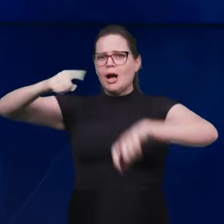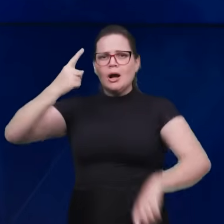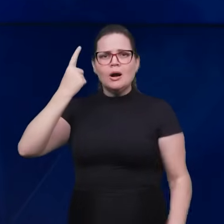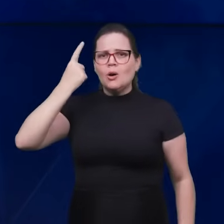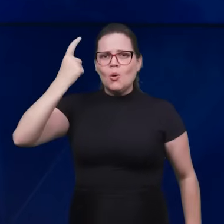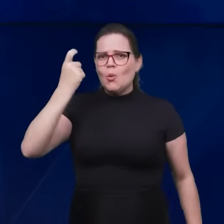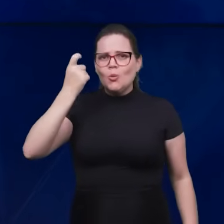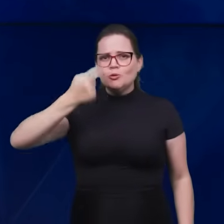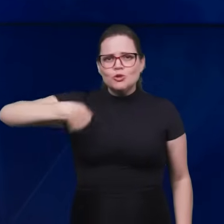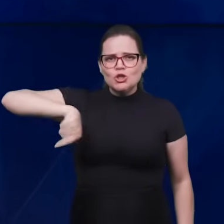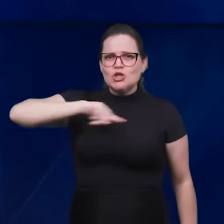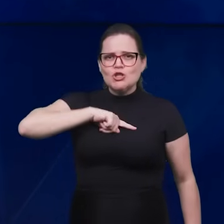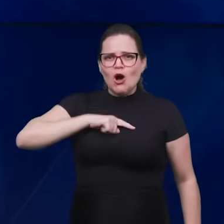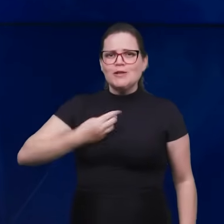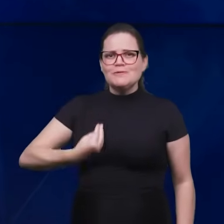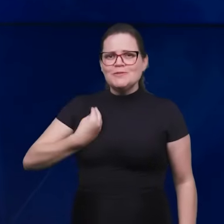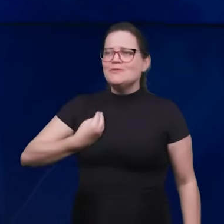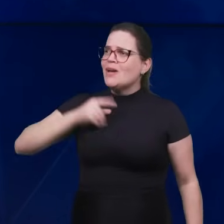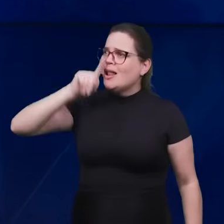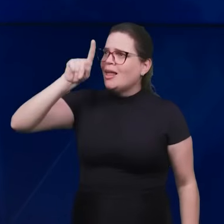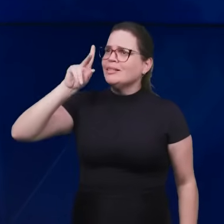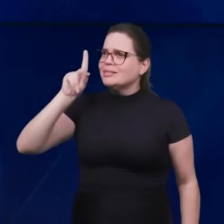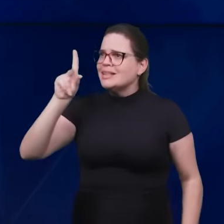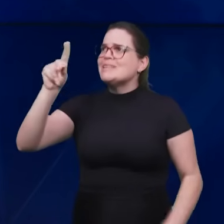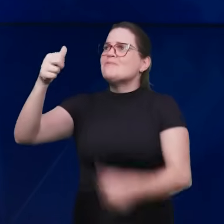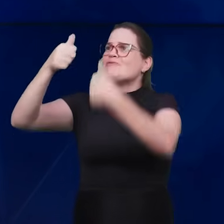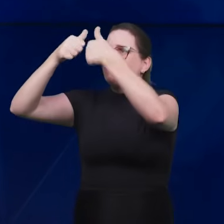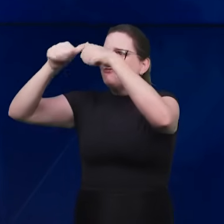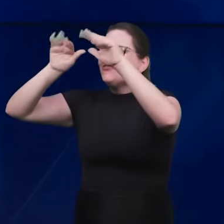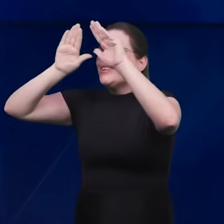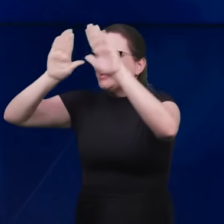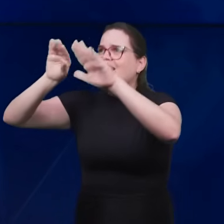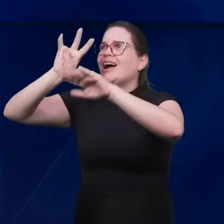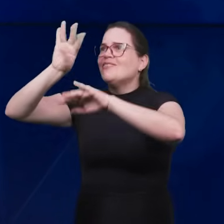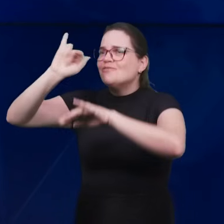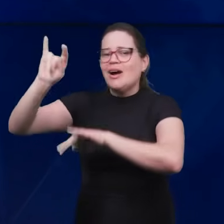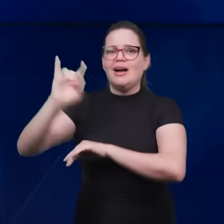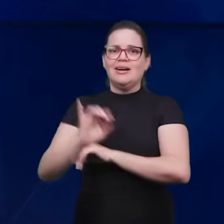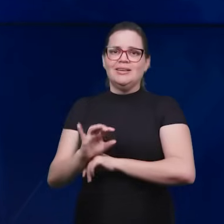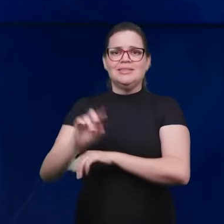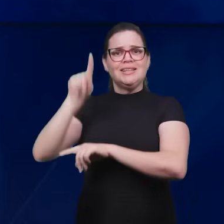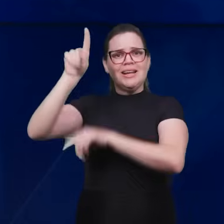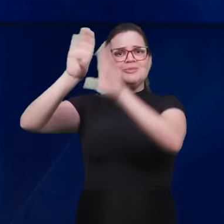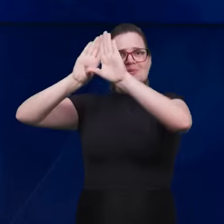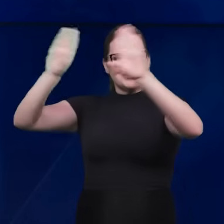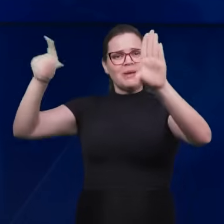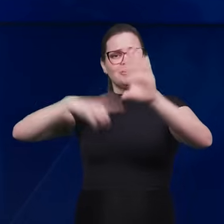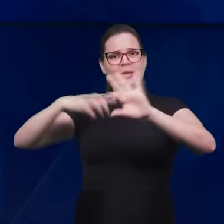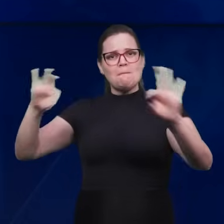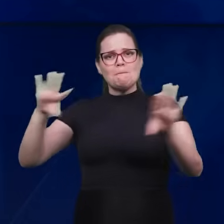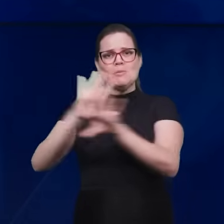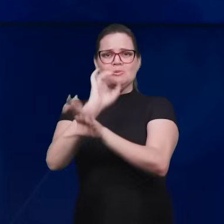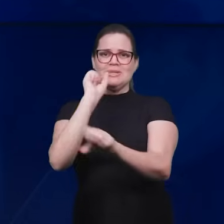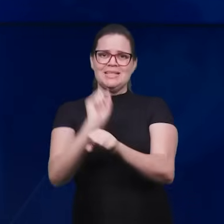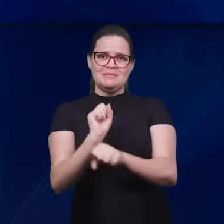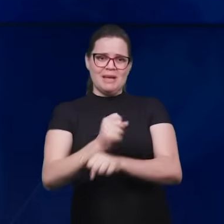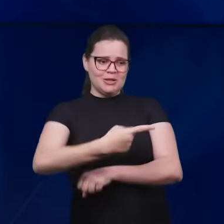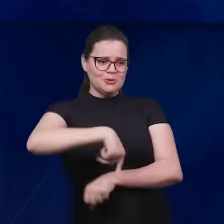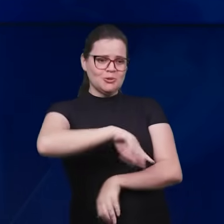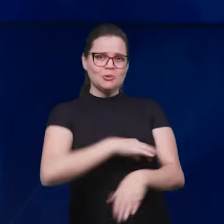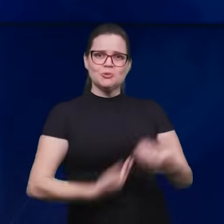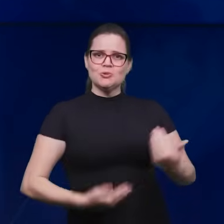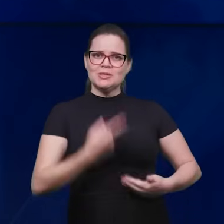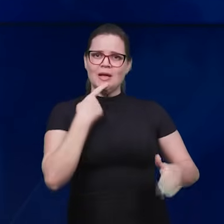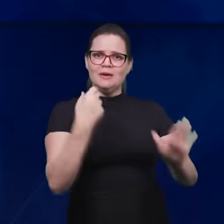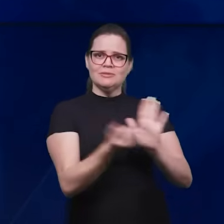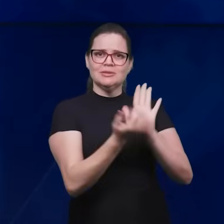Nós estaremos neste lugar. Há uma eternidade aguardando a igreja para os remidos e lavados pelo sangue